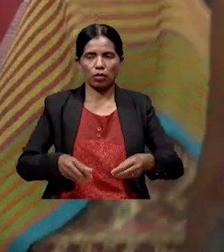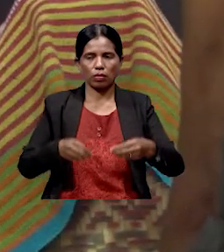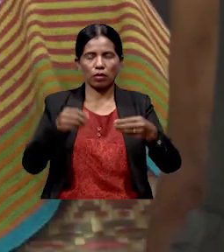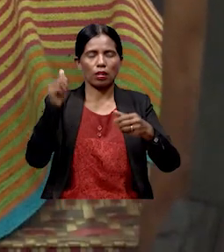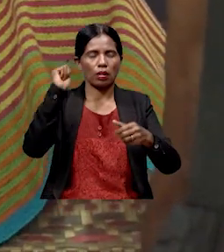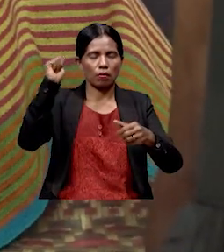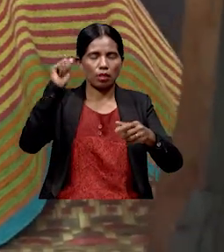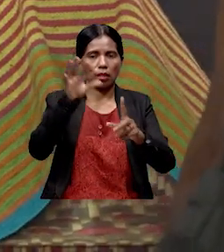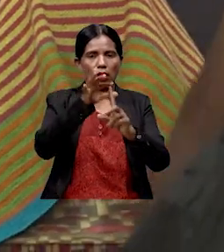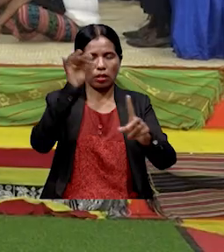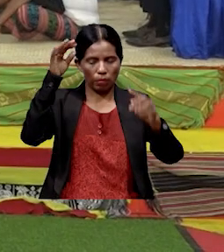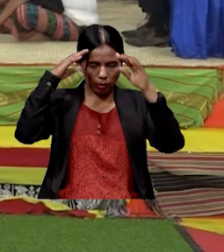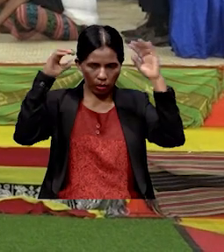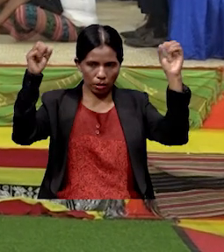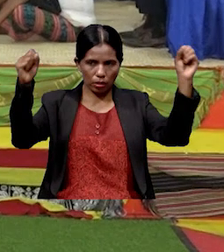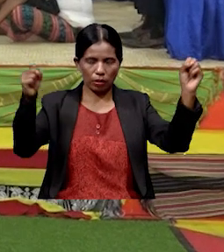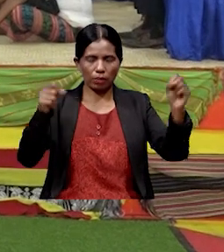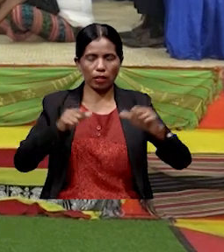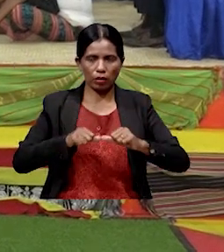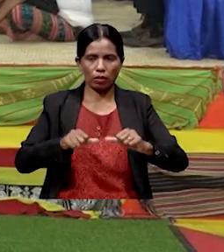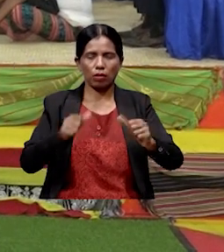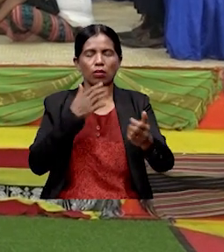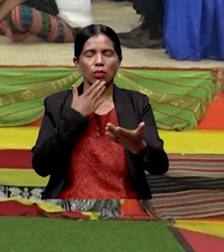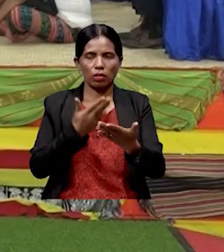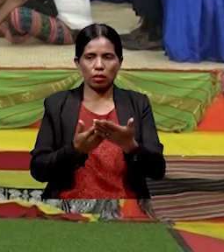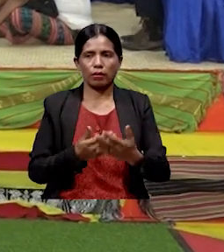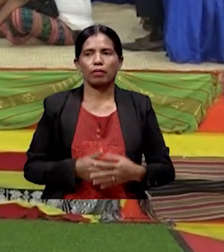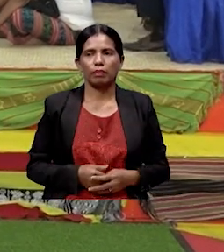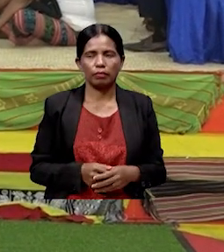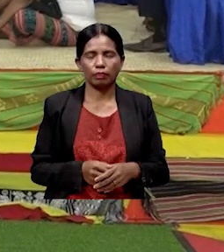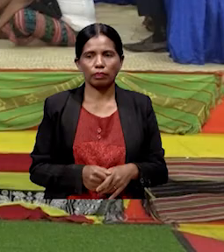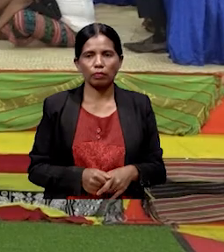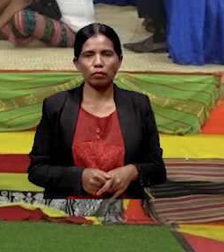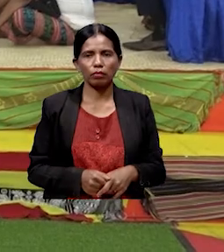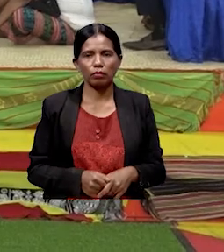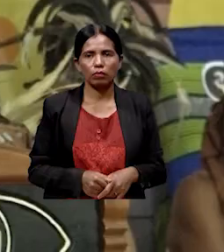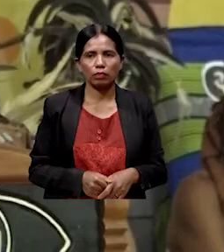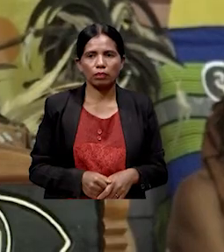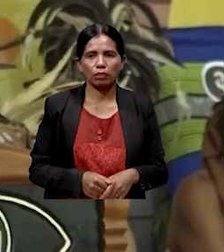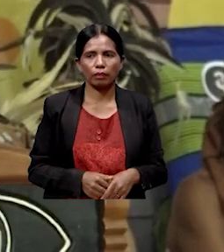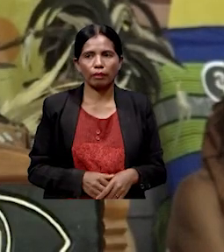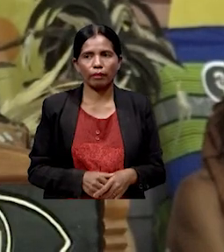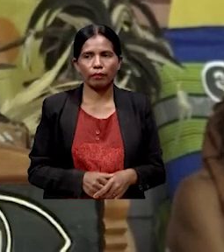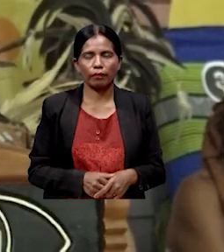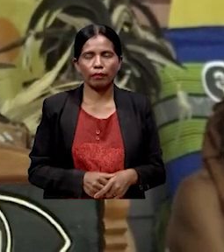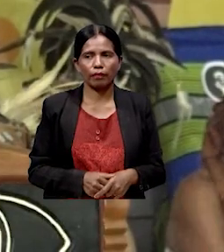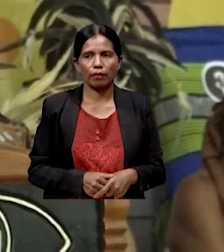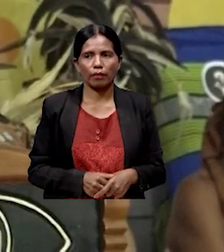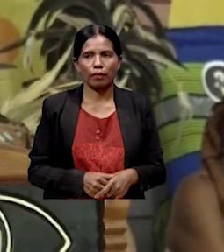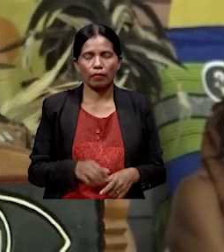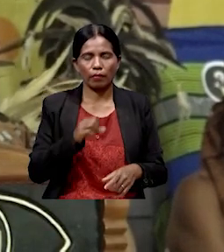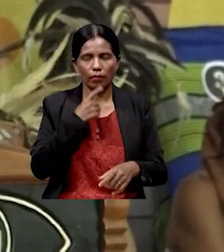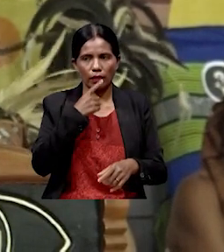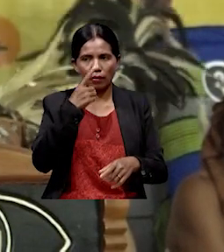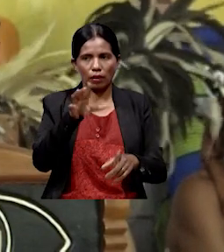campanha eleição presidencial, belelau dia no sucesso. Belelau dia, eleição de